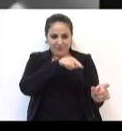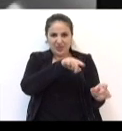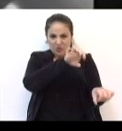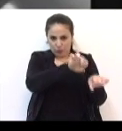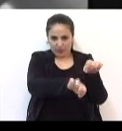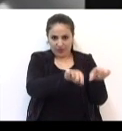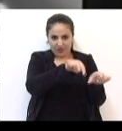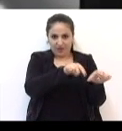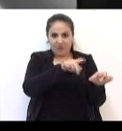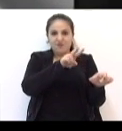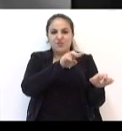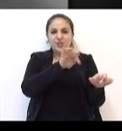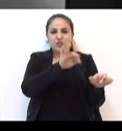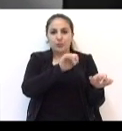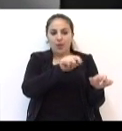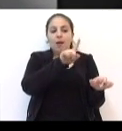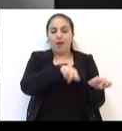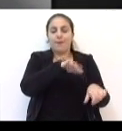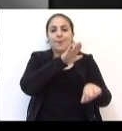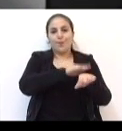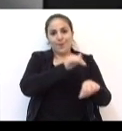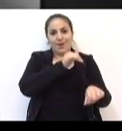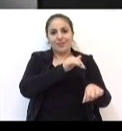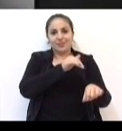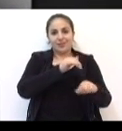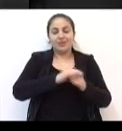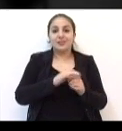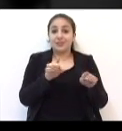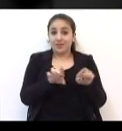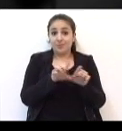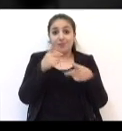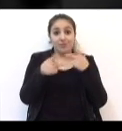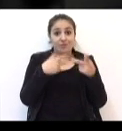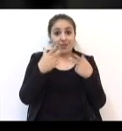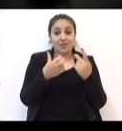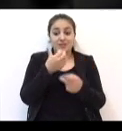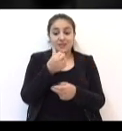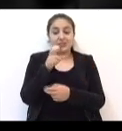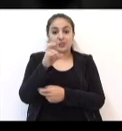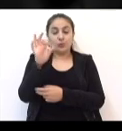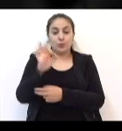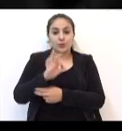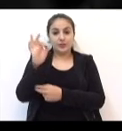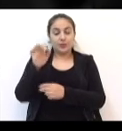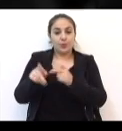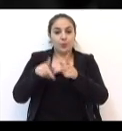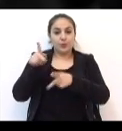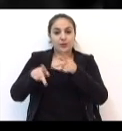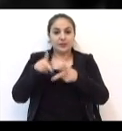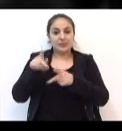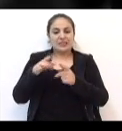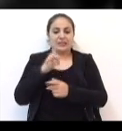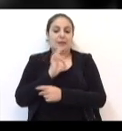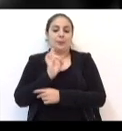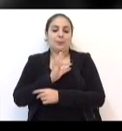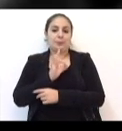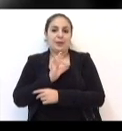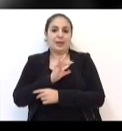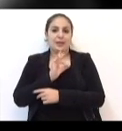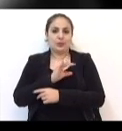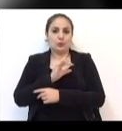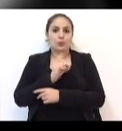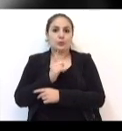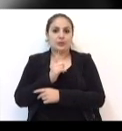culpada pelo estupro. O levantamento mostrou ainda que 65% da população tem medo de